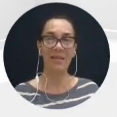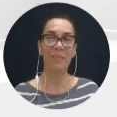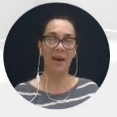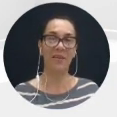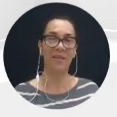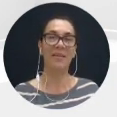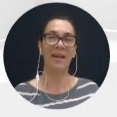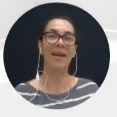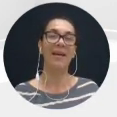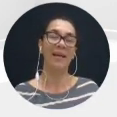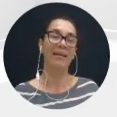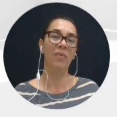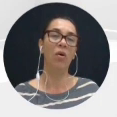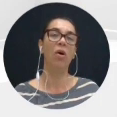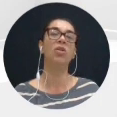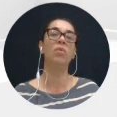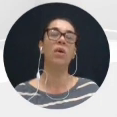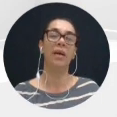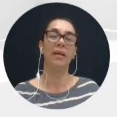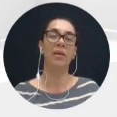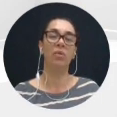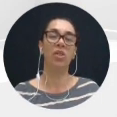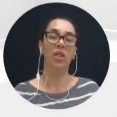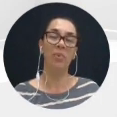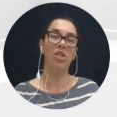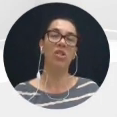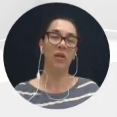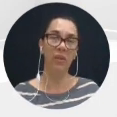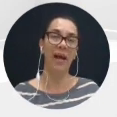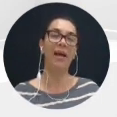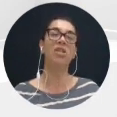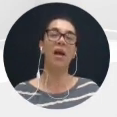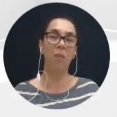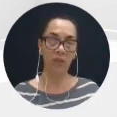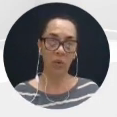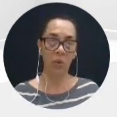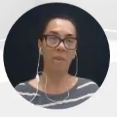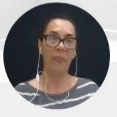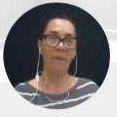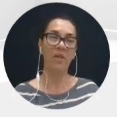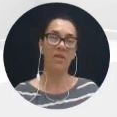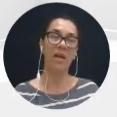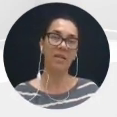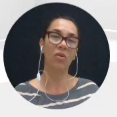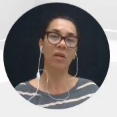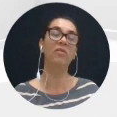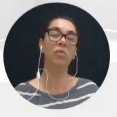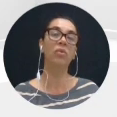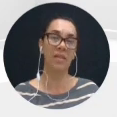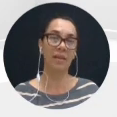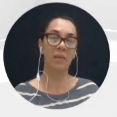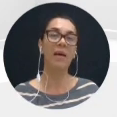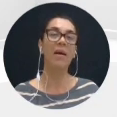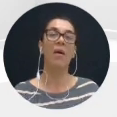mas três palavras, né? Então, é lógico que o tipo de dificuldade aumentou, né? Por isso que ela se torna